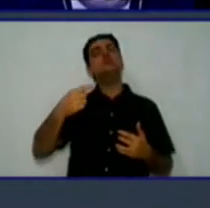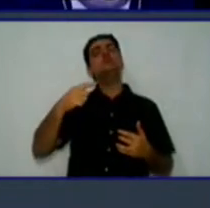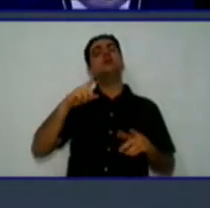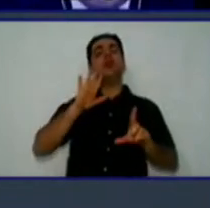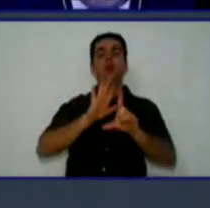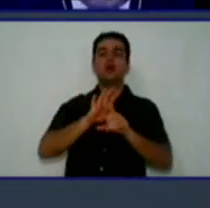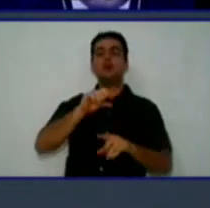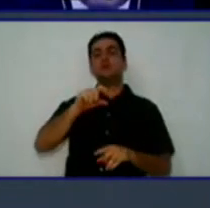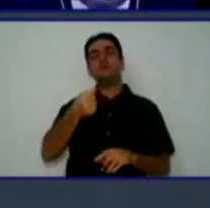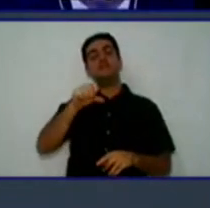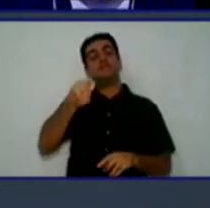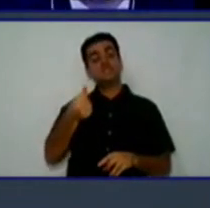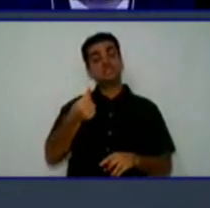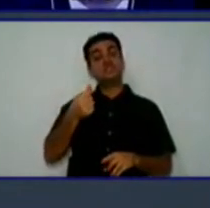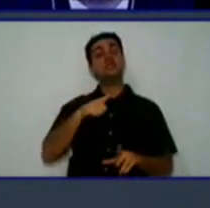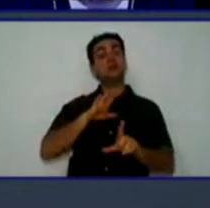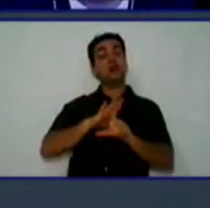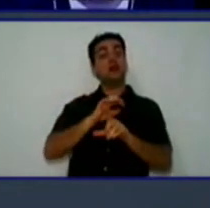Lei 9.096 pela Lei